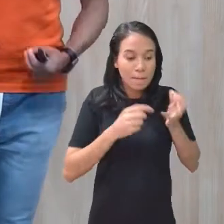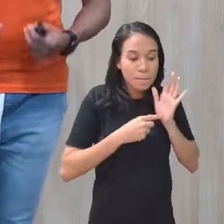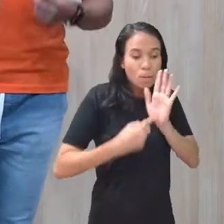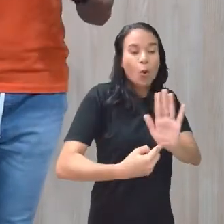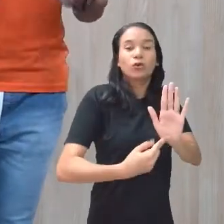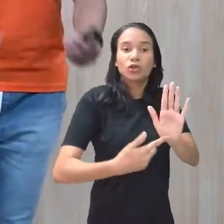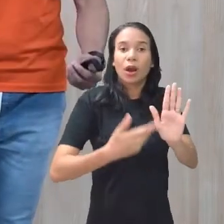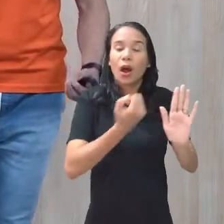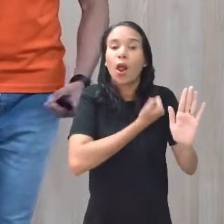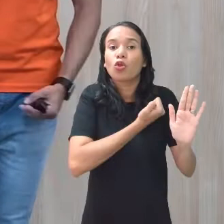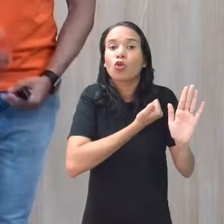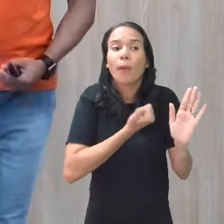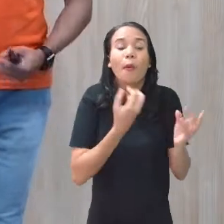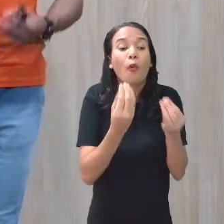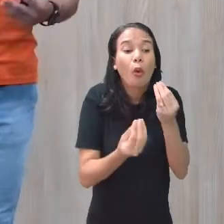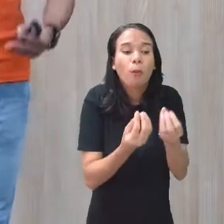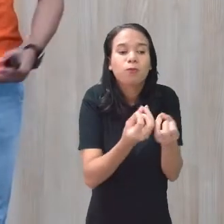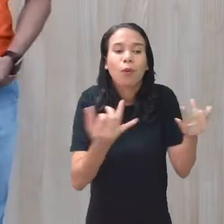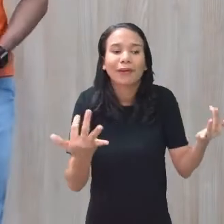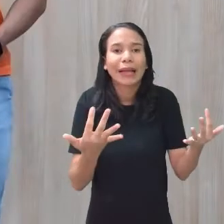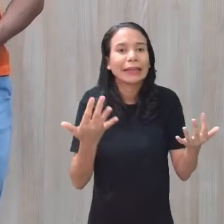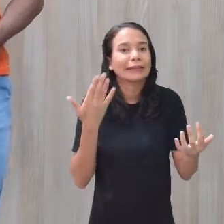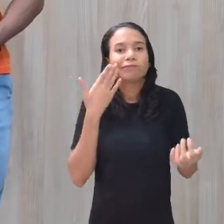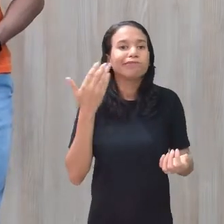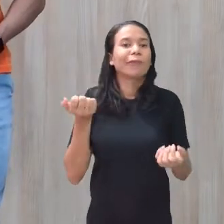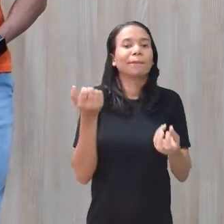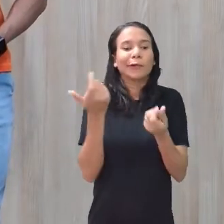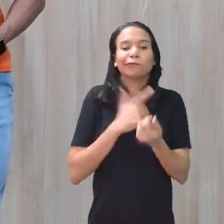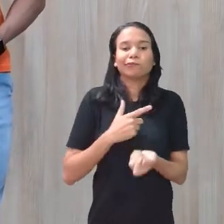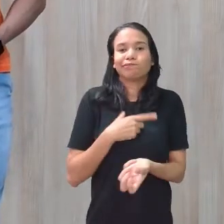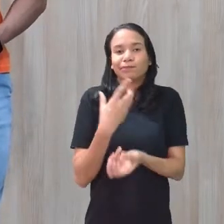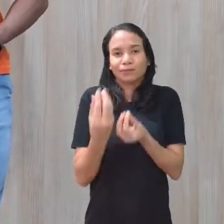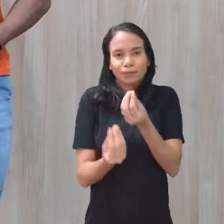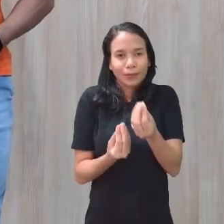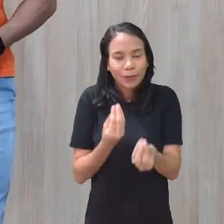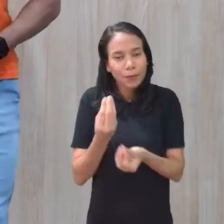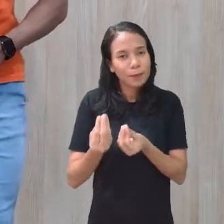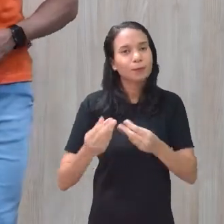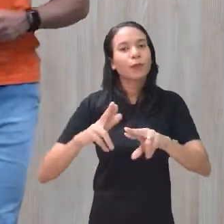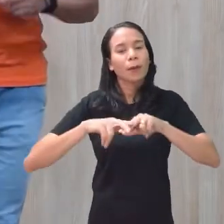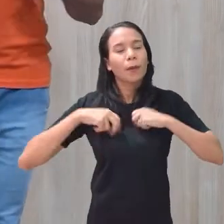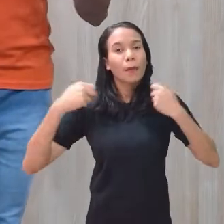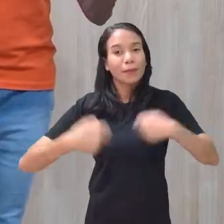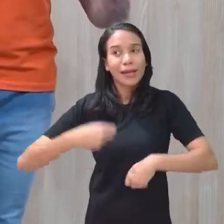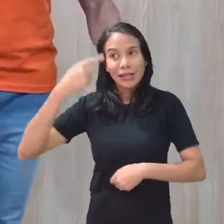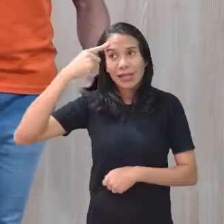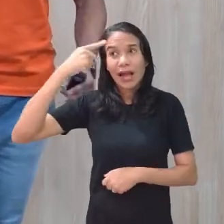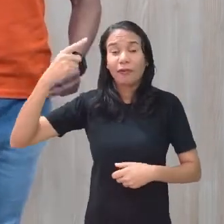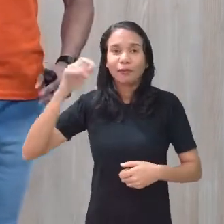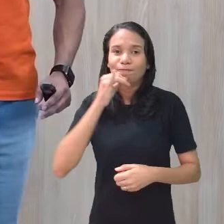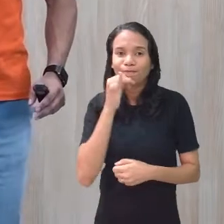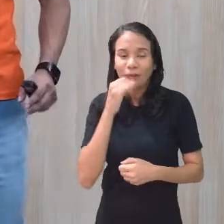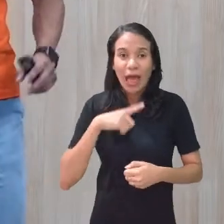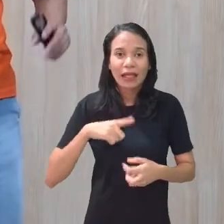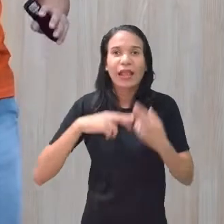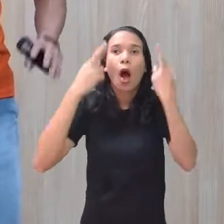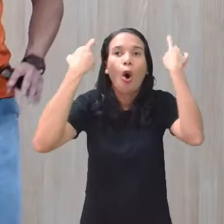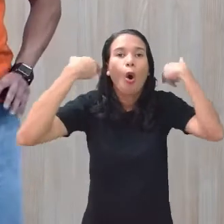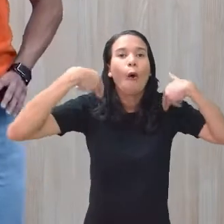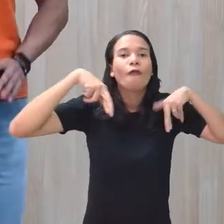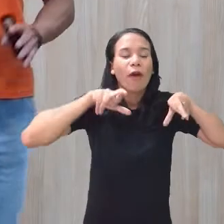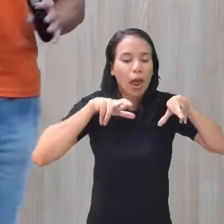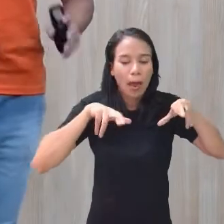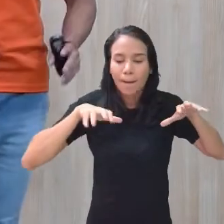na forma de números o que eles queriam fazer, certo? Então, eles tinham lá os seus rebanhos de ovelhas, por